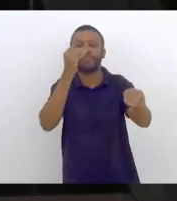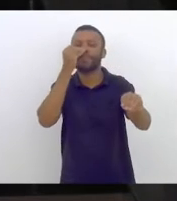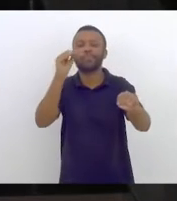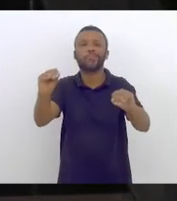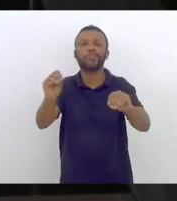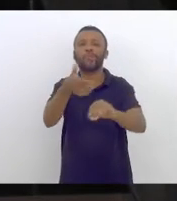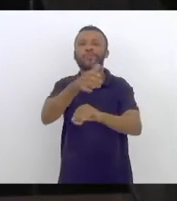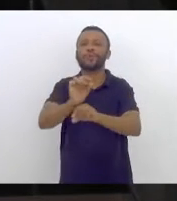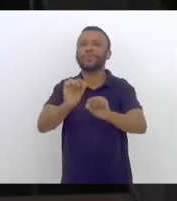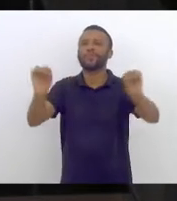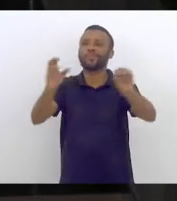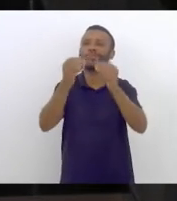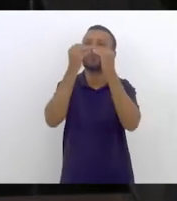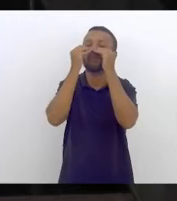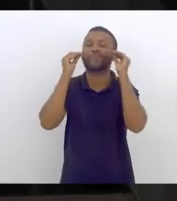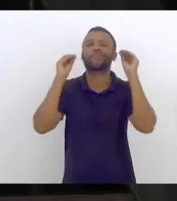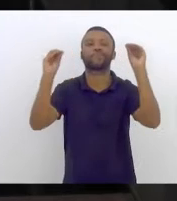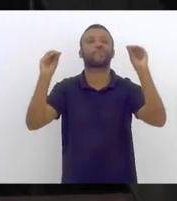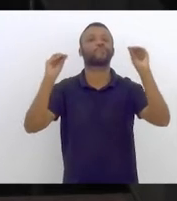quando